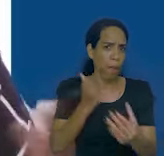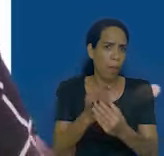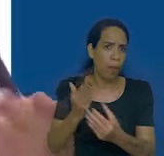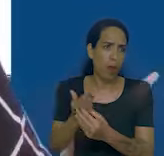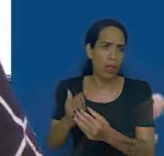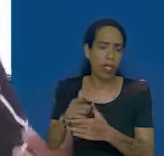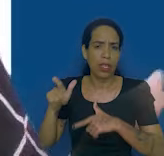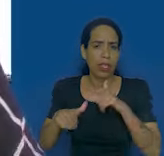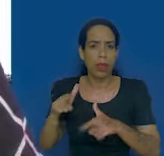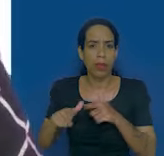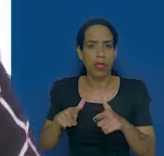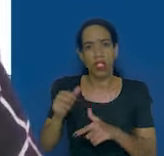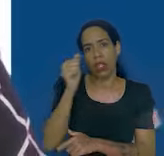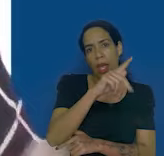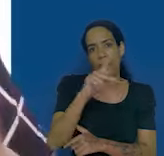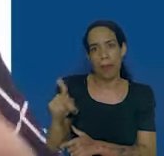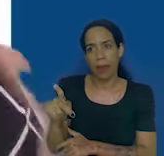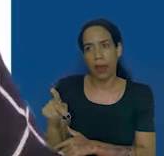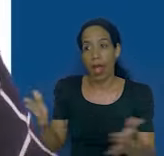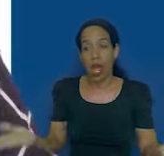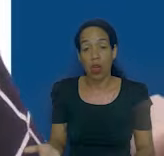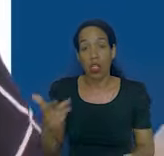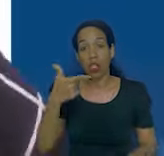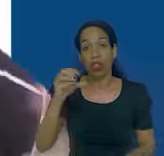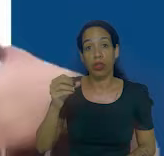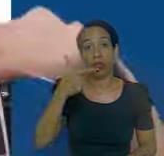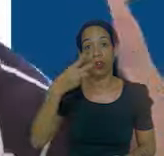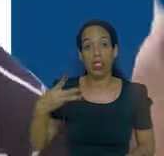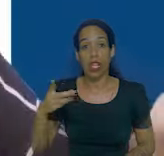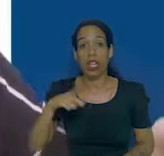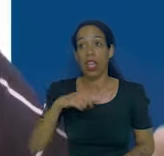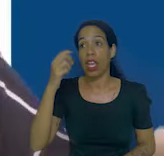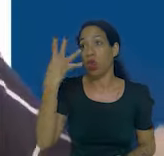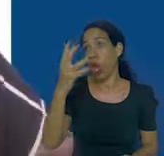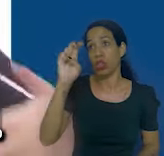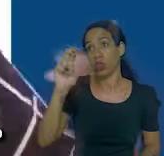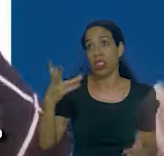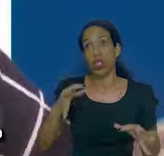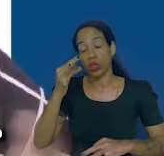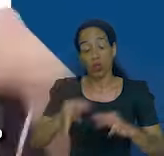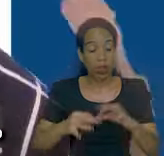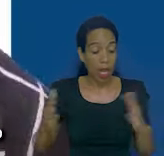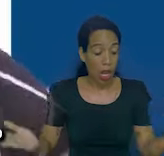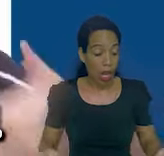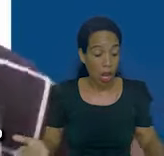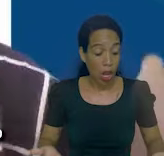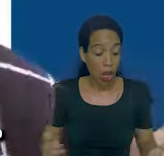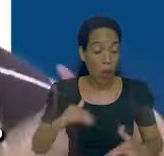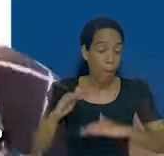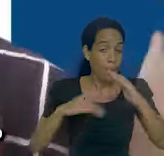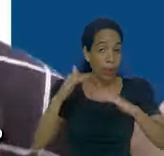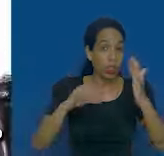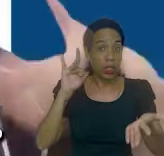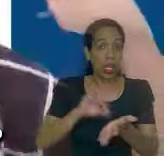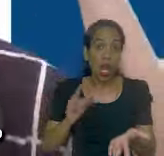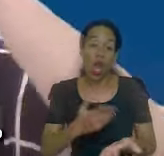processos envolvendo trabalhadores de aplicativo. Esse ano de 2023, eu acho que eu já julguei uns 4 ou 5. Então, agora é que esses processos